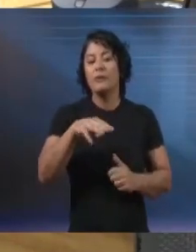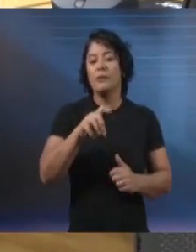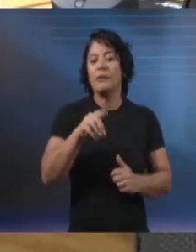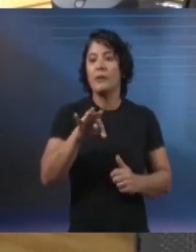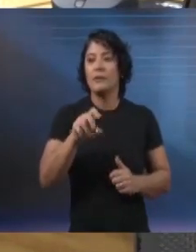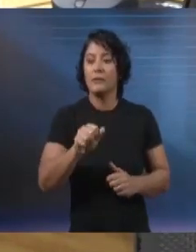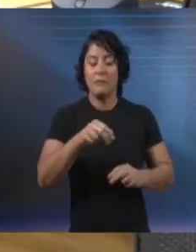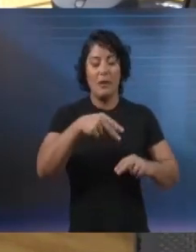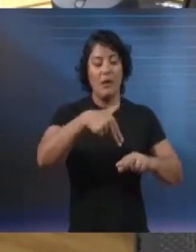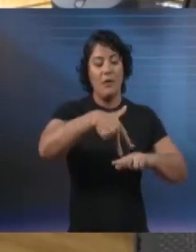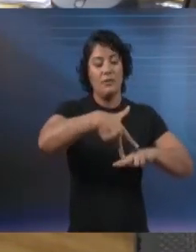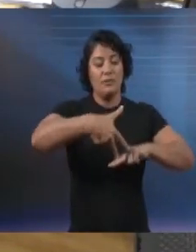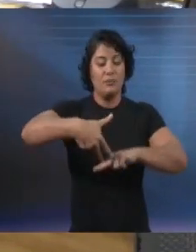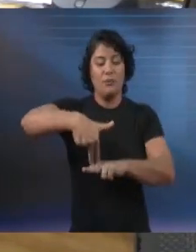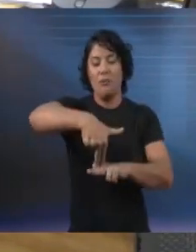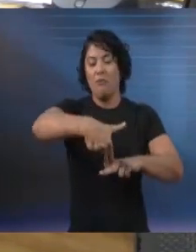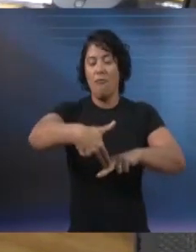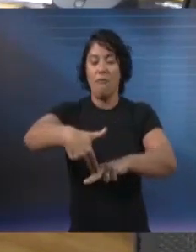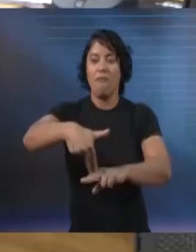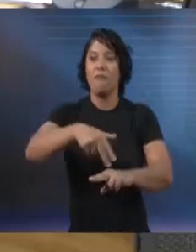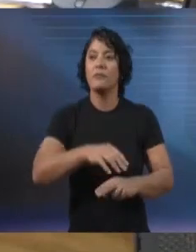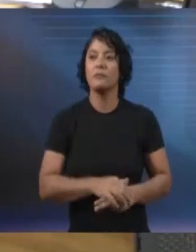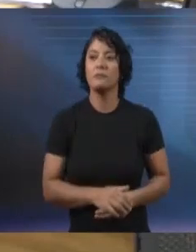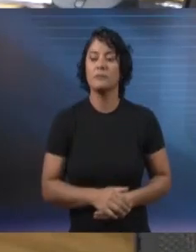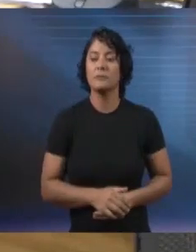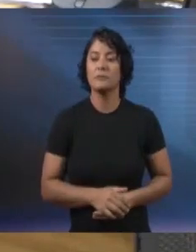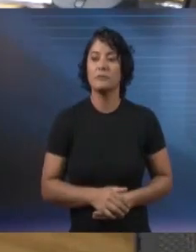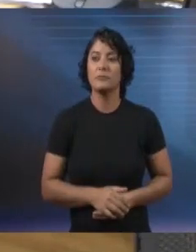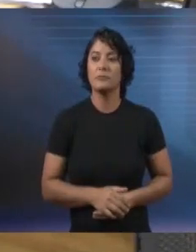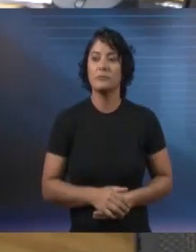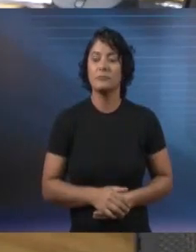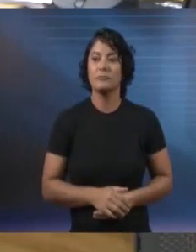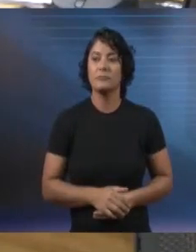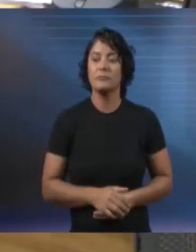o surf, como